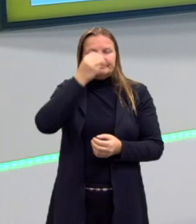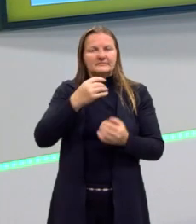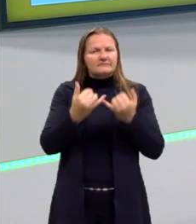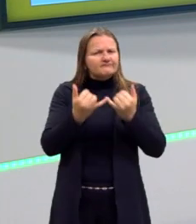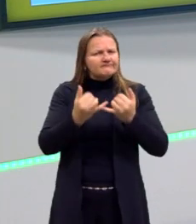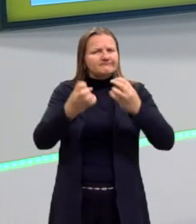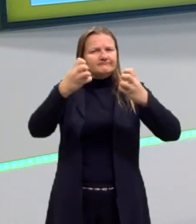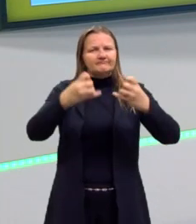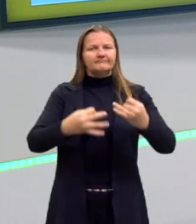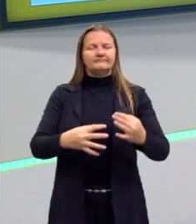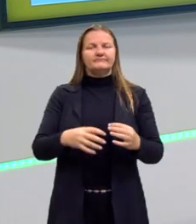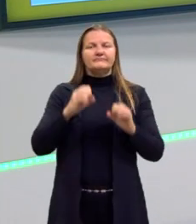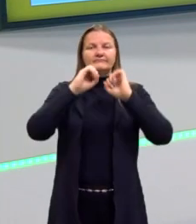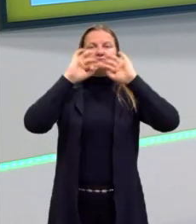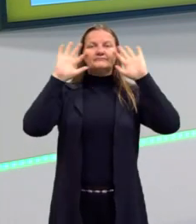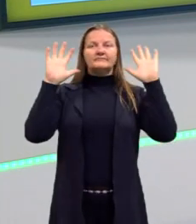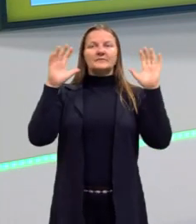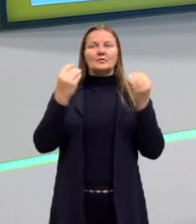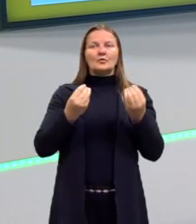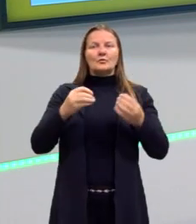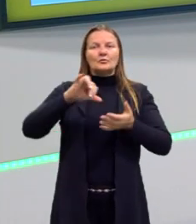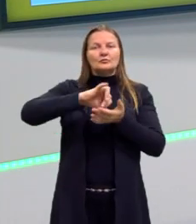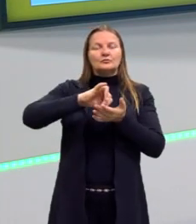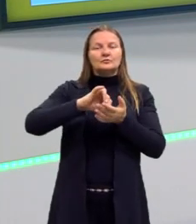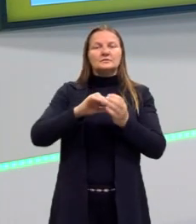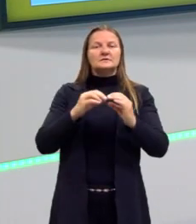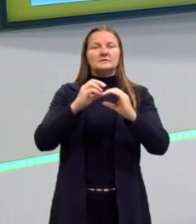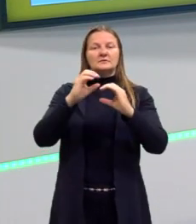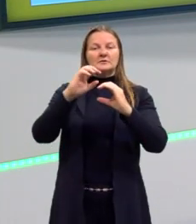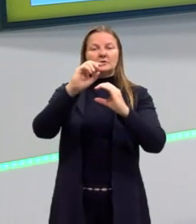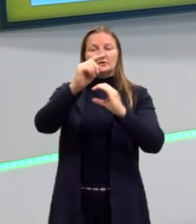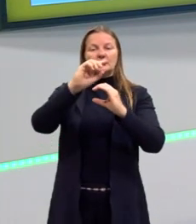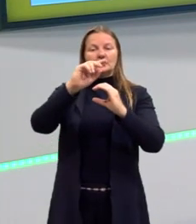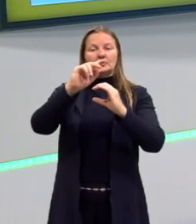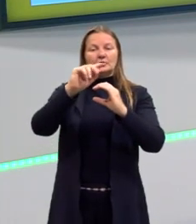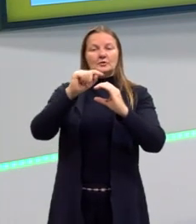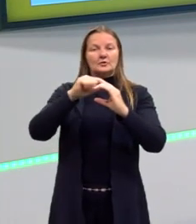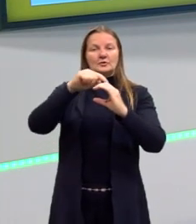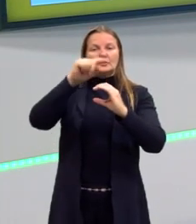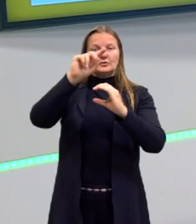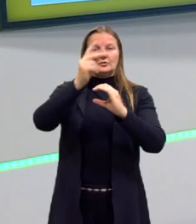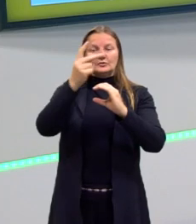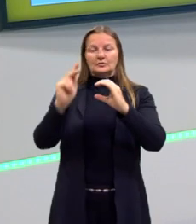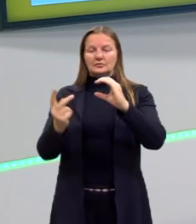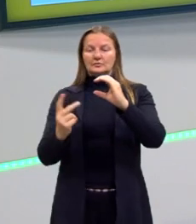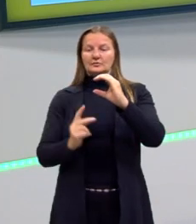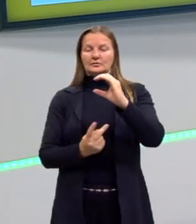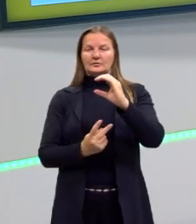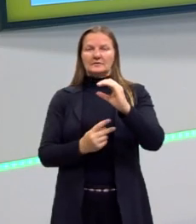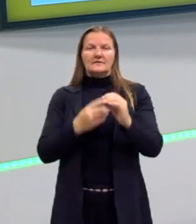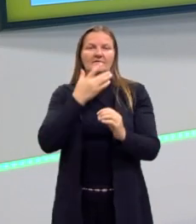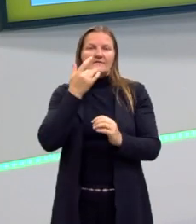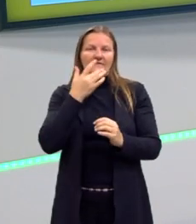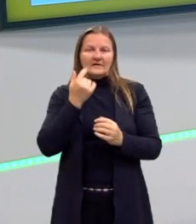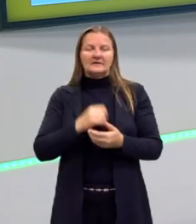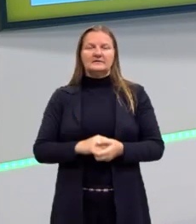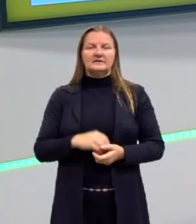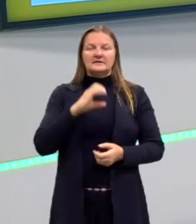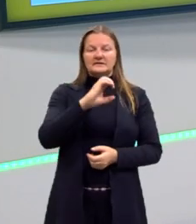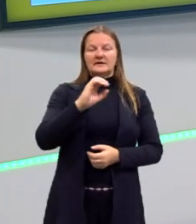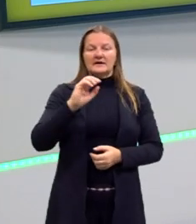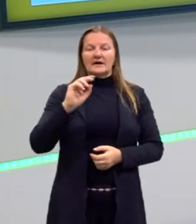exercitando e entende como que sempre da extremidade normalmente vai ter três hidrogênios então a gente sabe que é cega